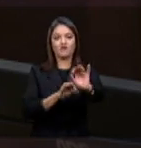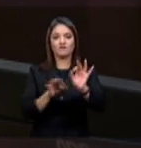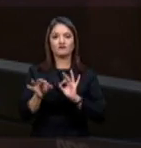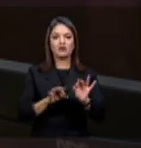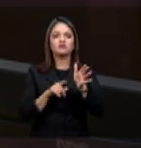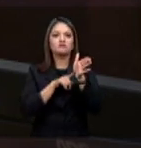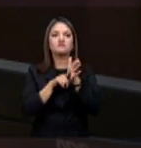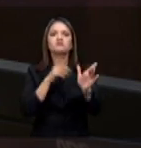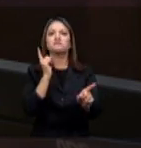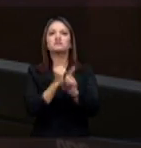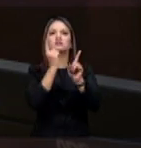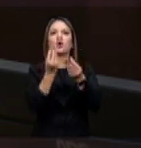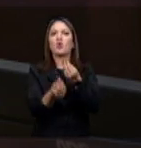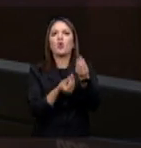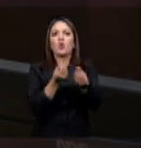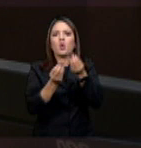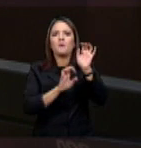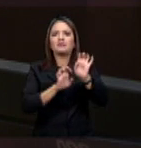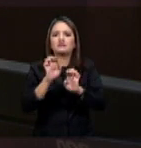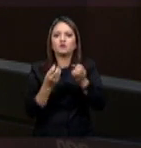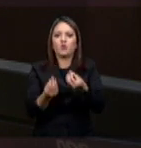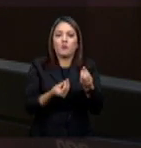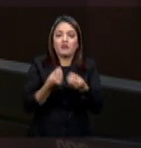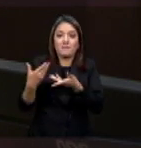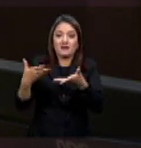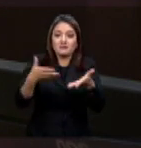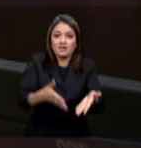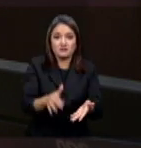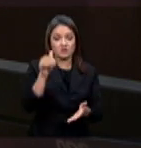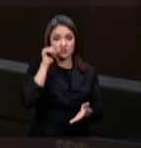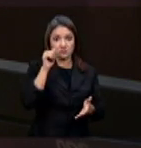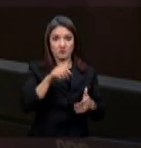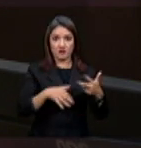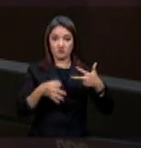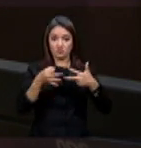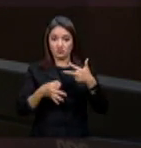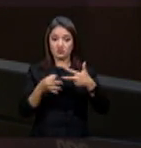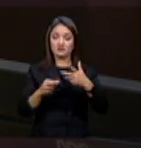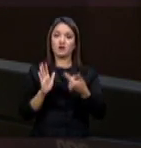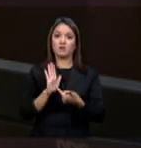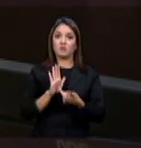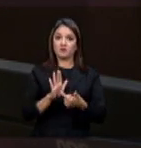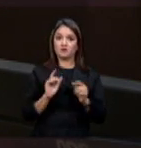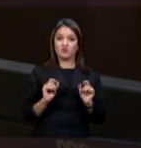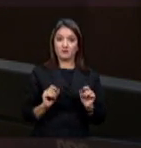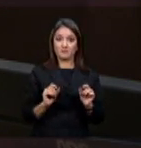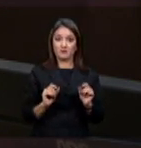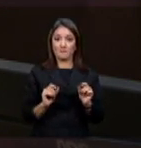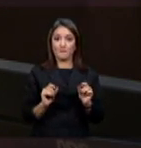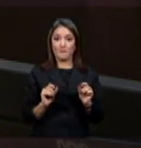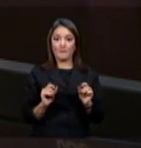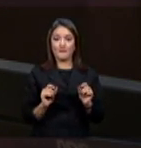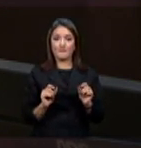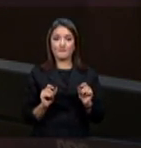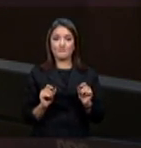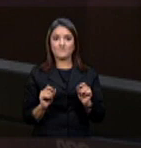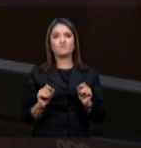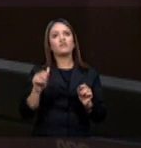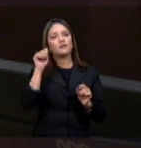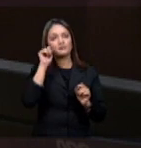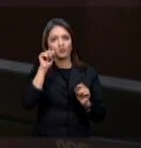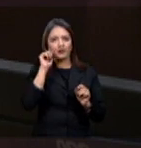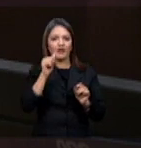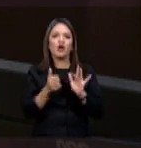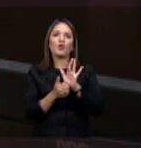diagnóstico da participação feminina no poder judiciário né demonstrando que as mulheres ainda são minoria